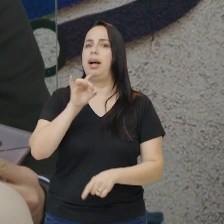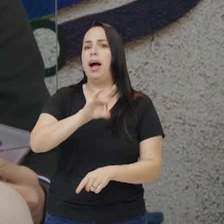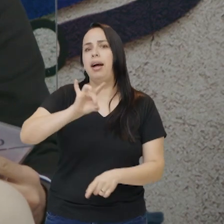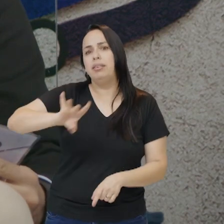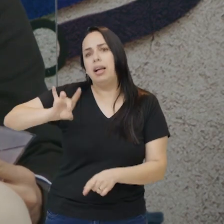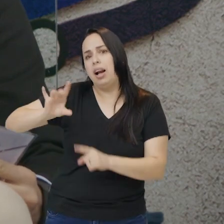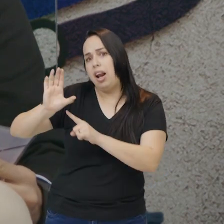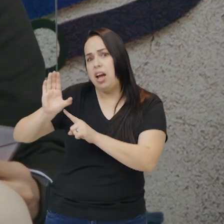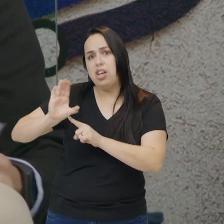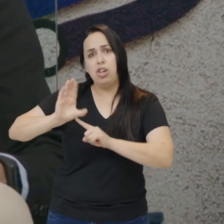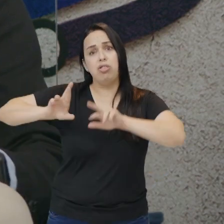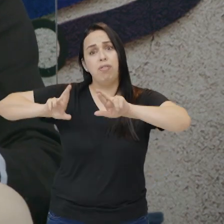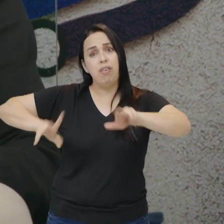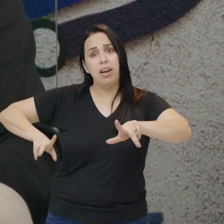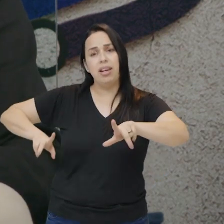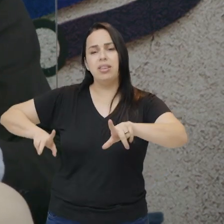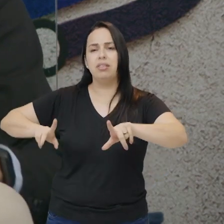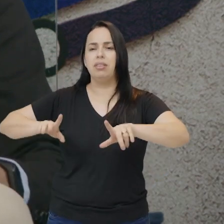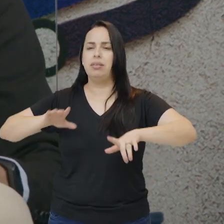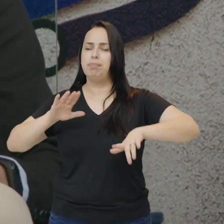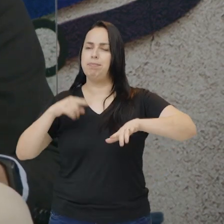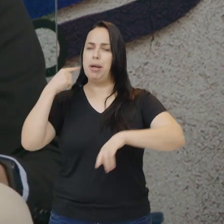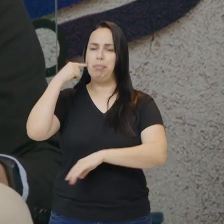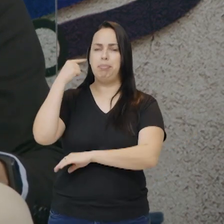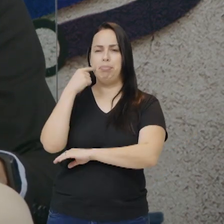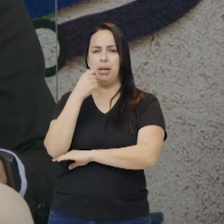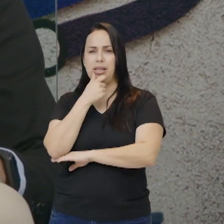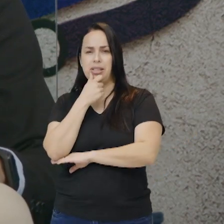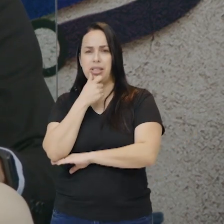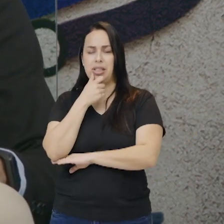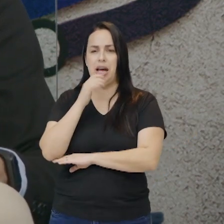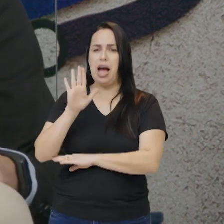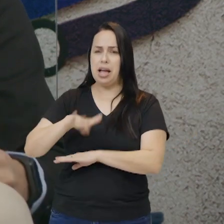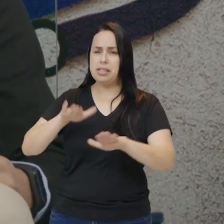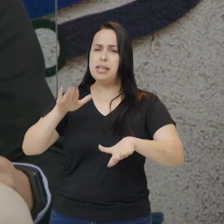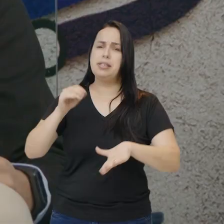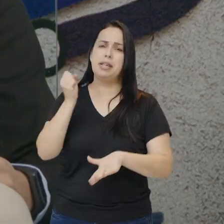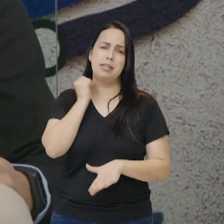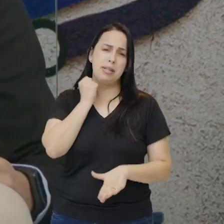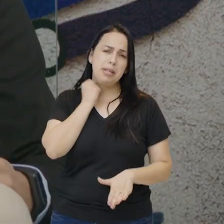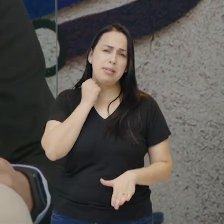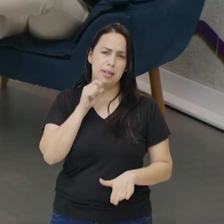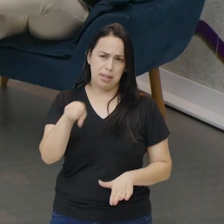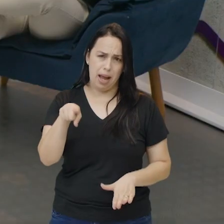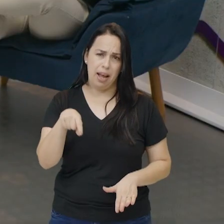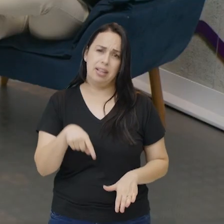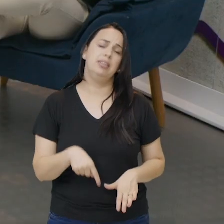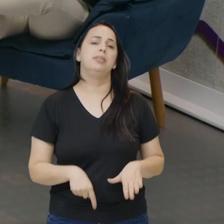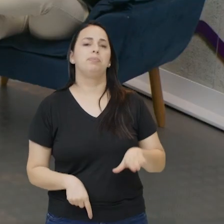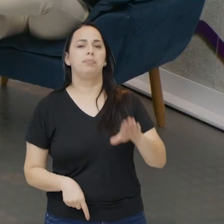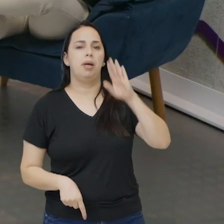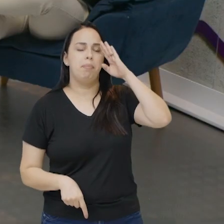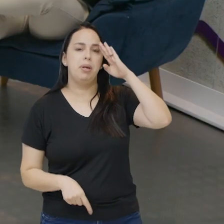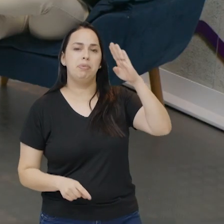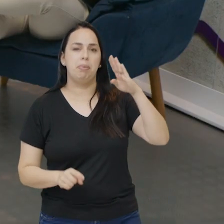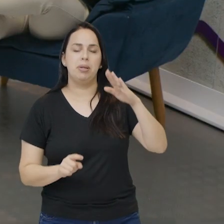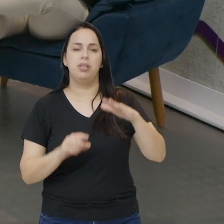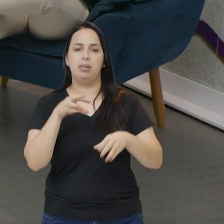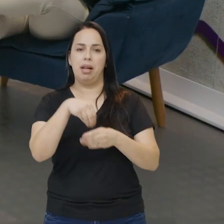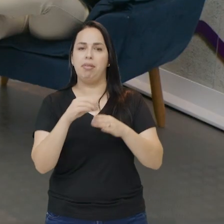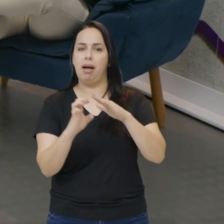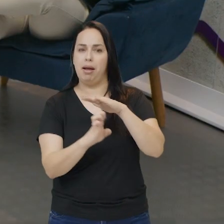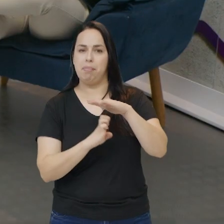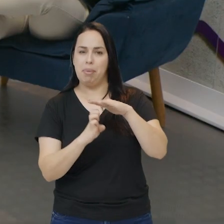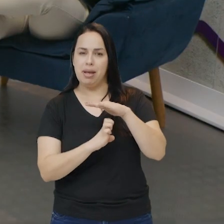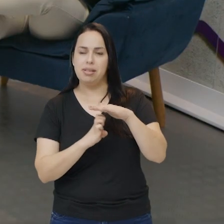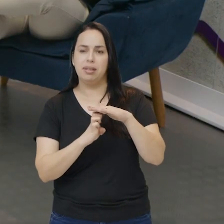situação, então eu imagino que seja uma questão até estressante em alguns momentos. Principalmente em empresas, né, como call